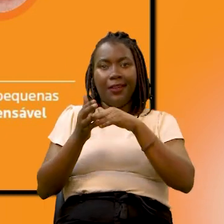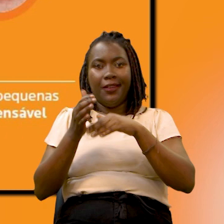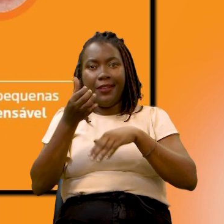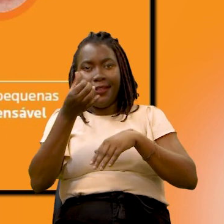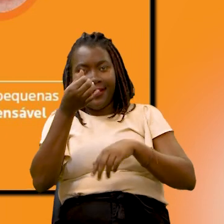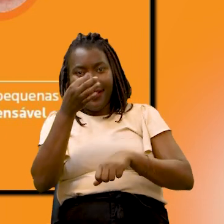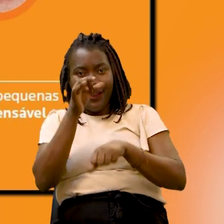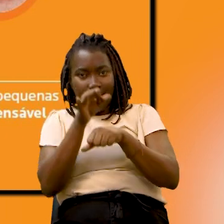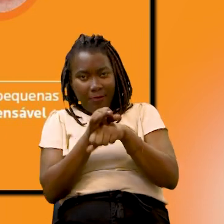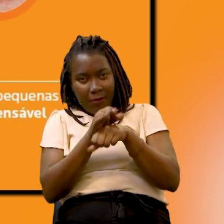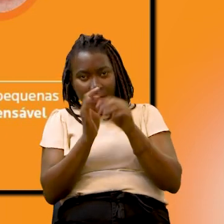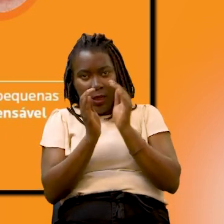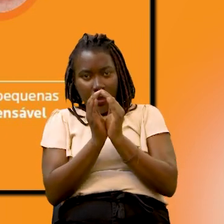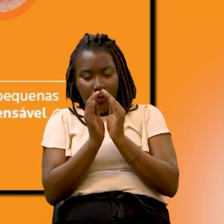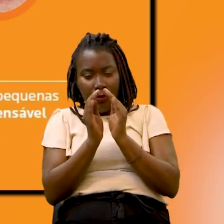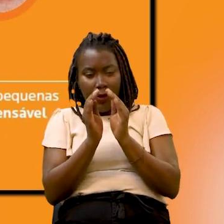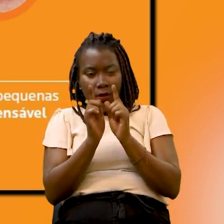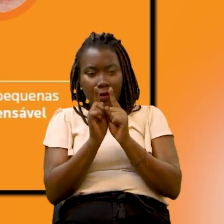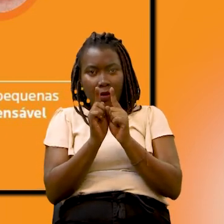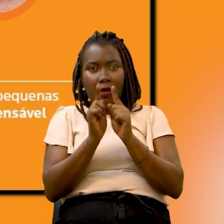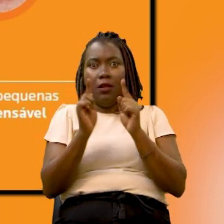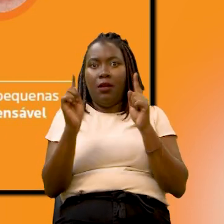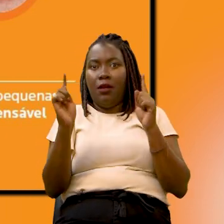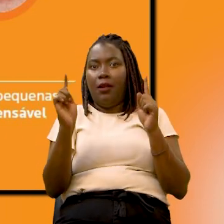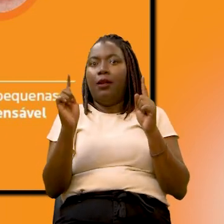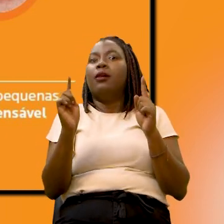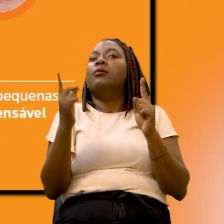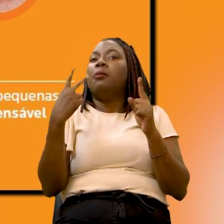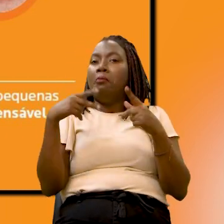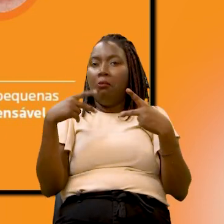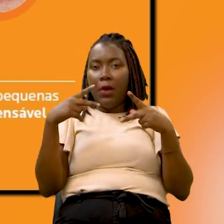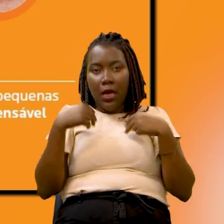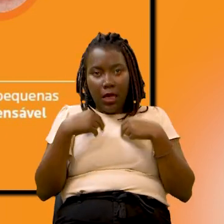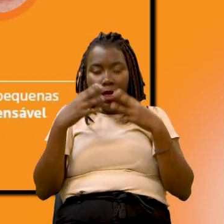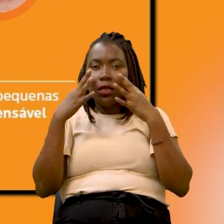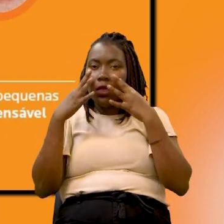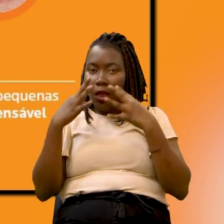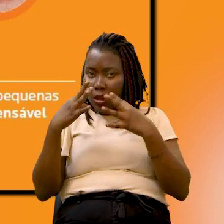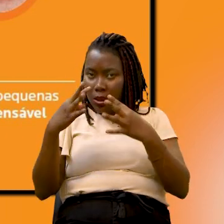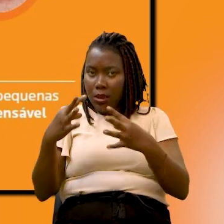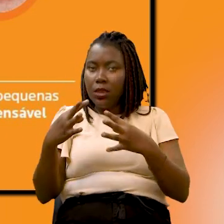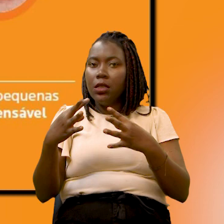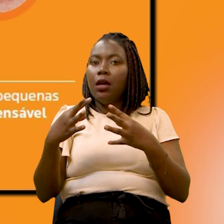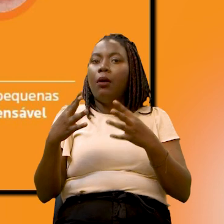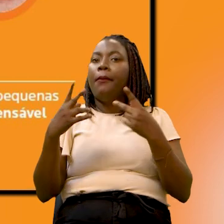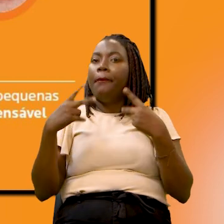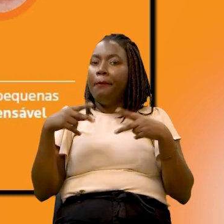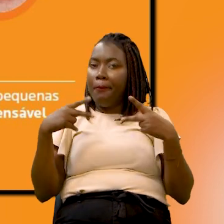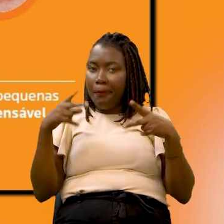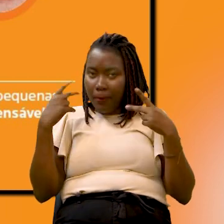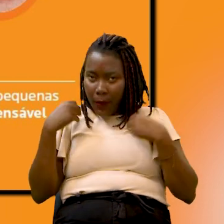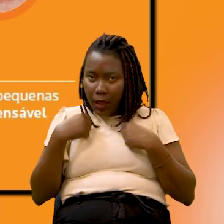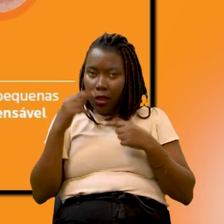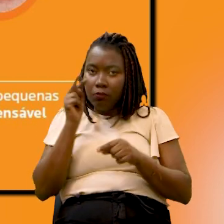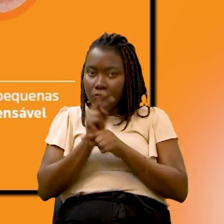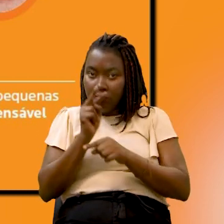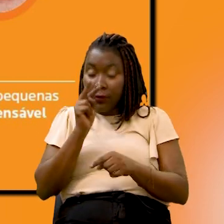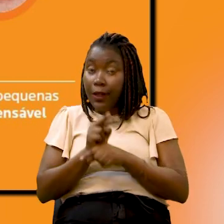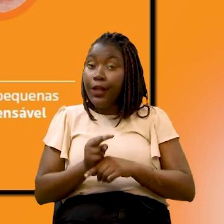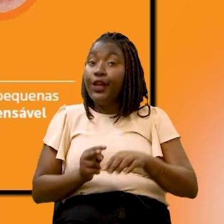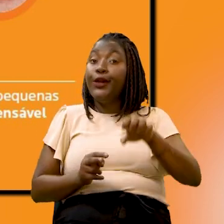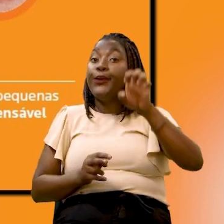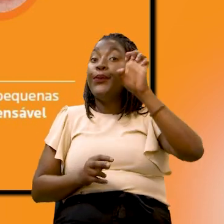de 5 a 6 milímetros ou maior do que 5 a 6 milímetros merece atenção, merece